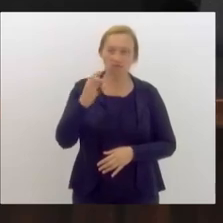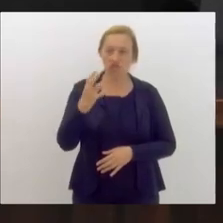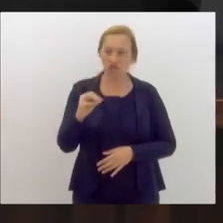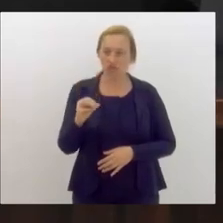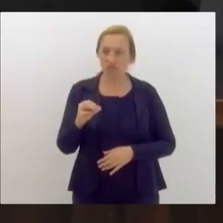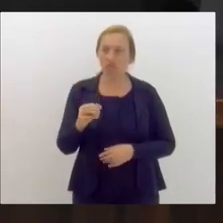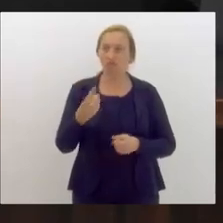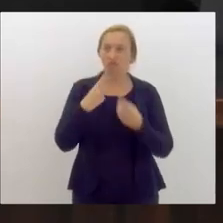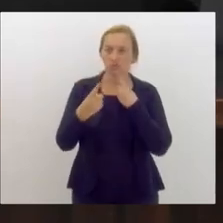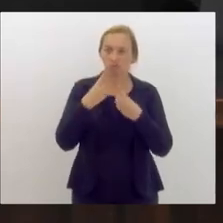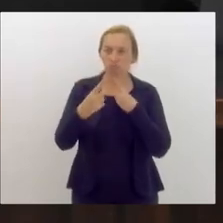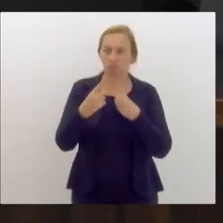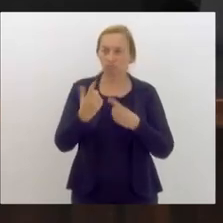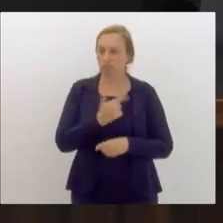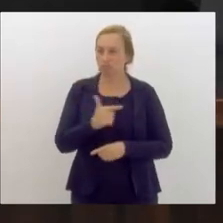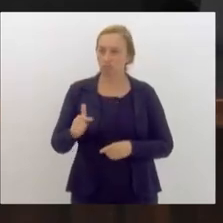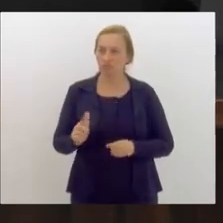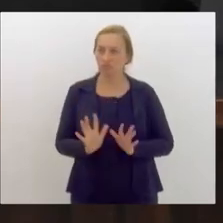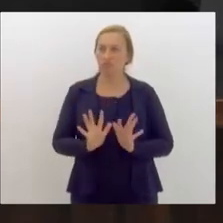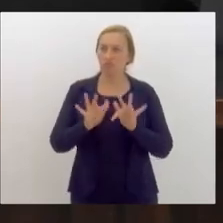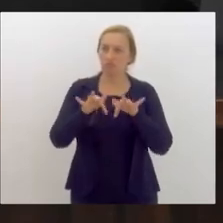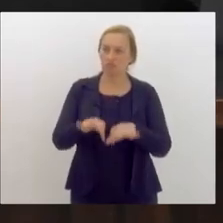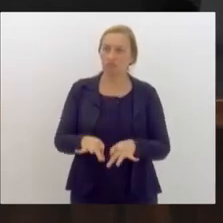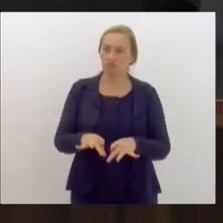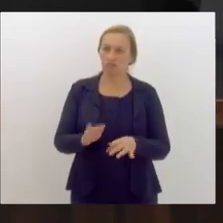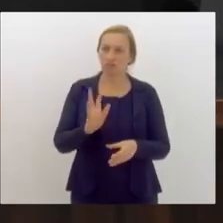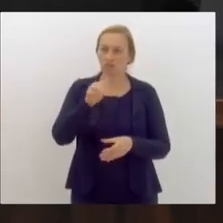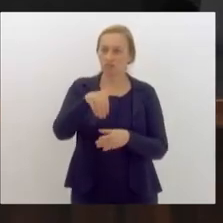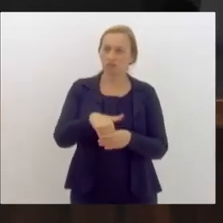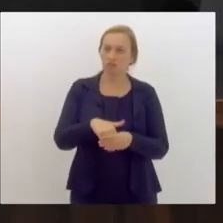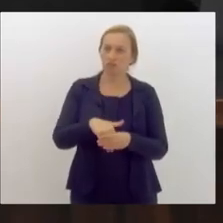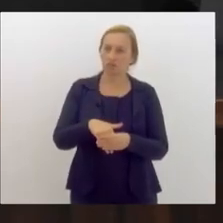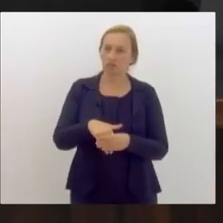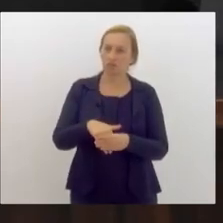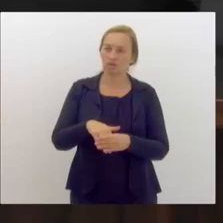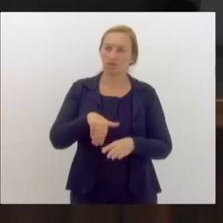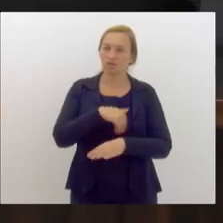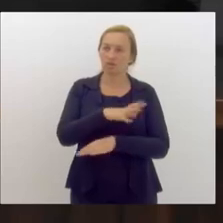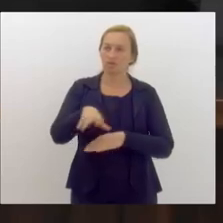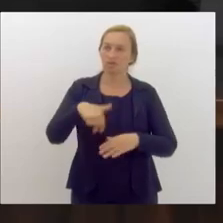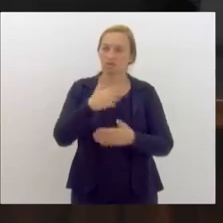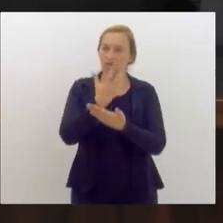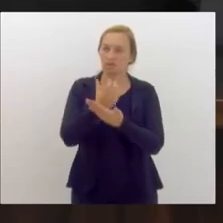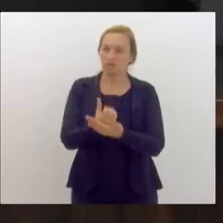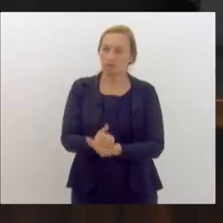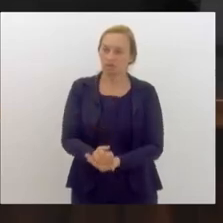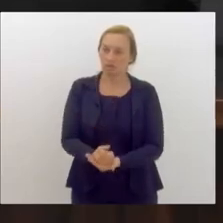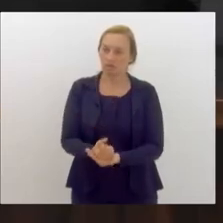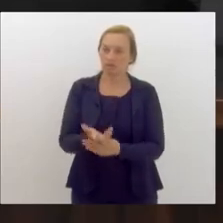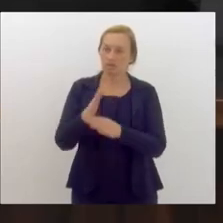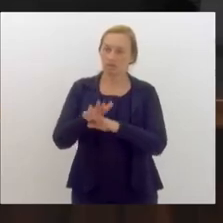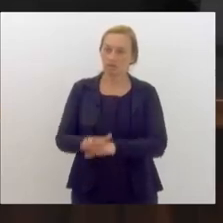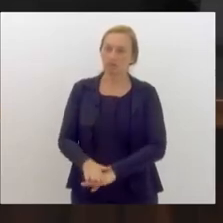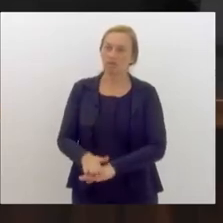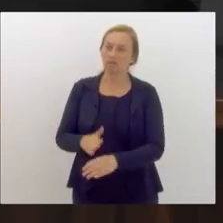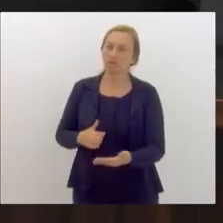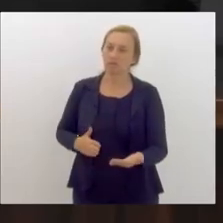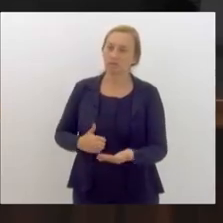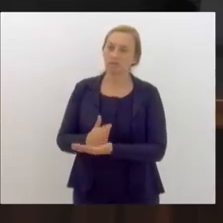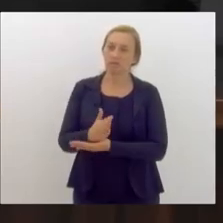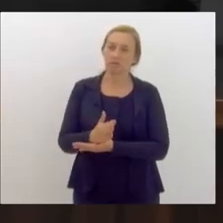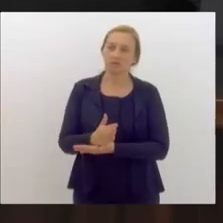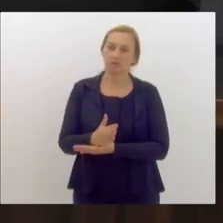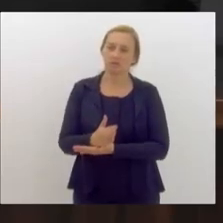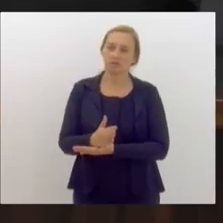em discussão não havendo Quem Queira discutir encerrar a discussão em votação senhores que a própria irmã News Como estão